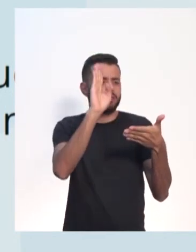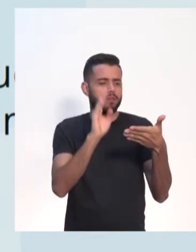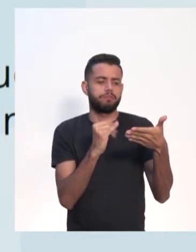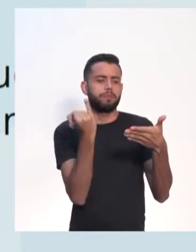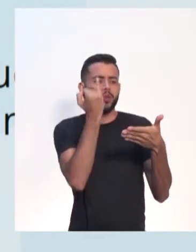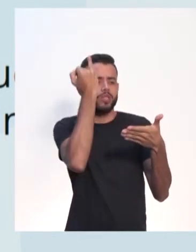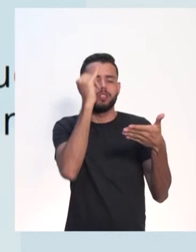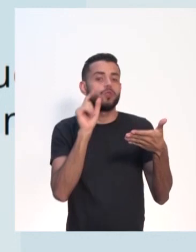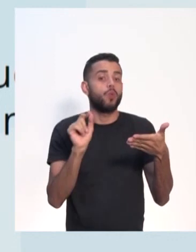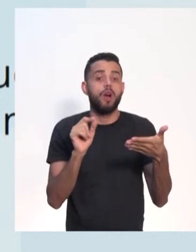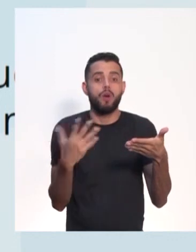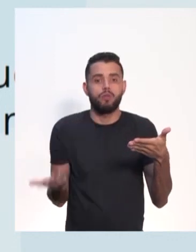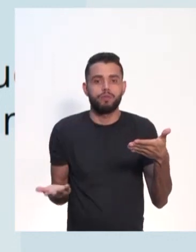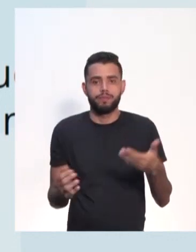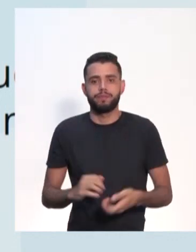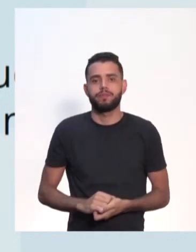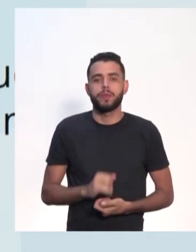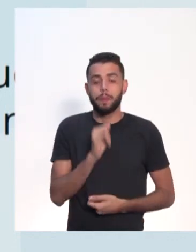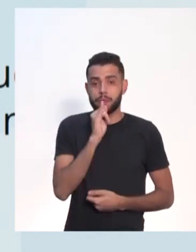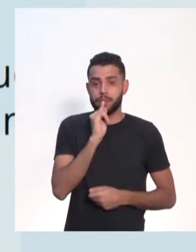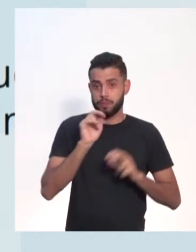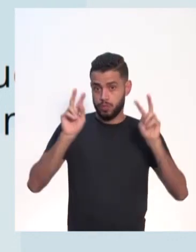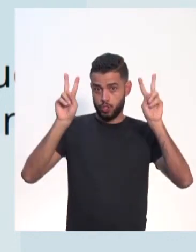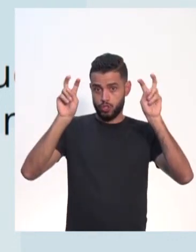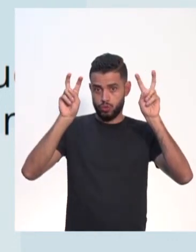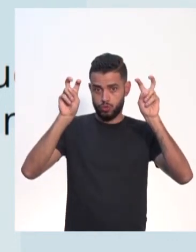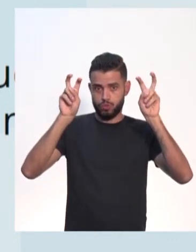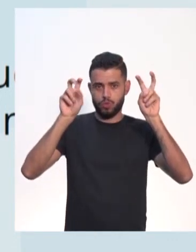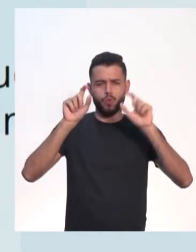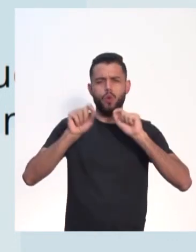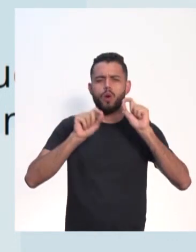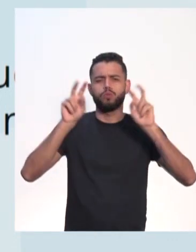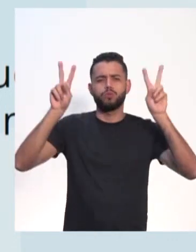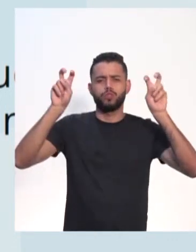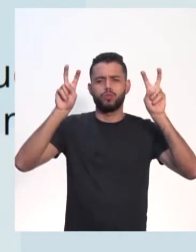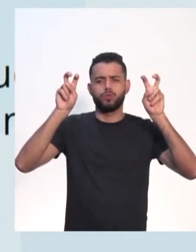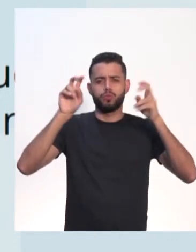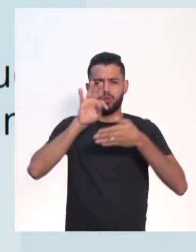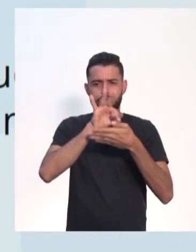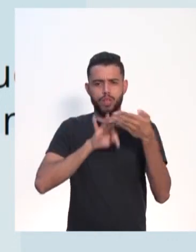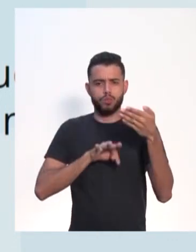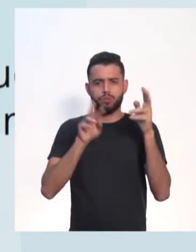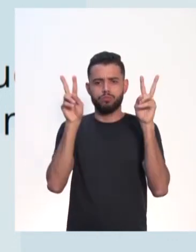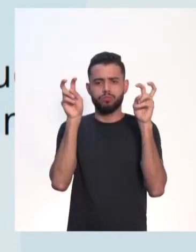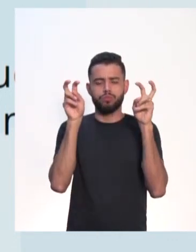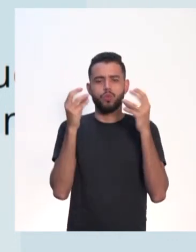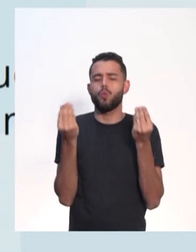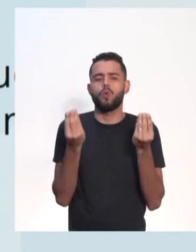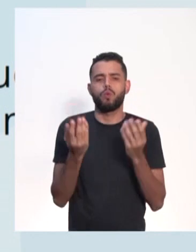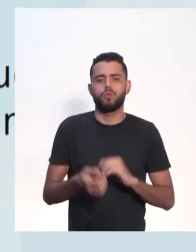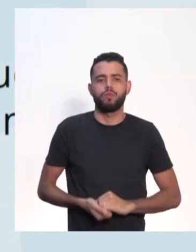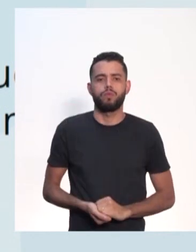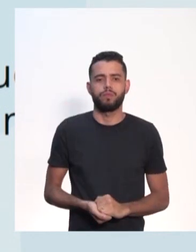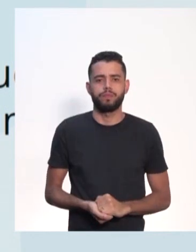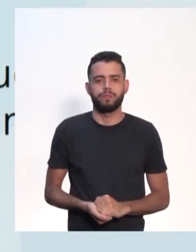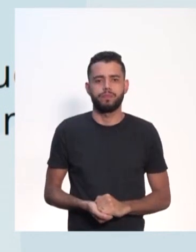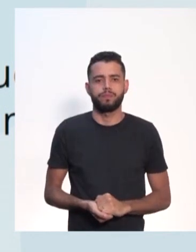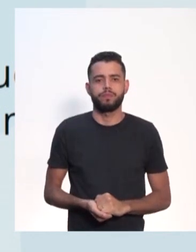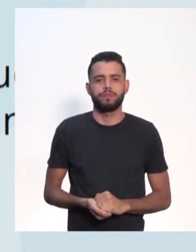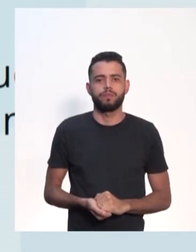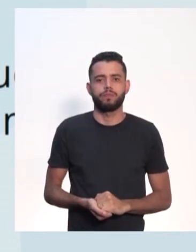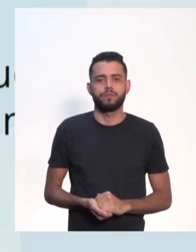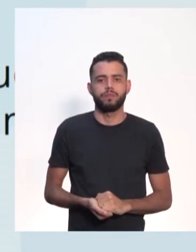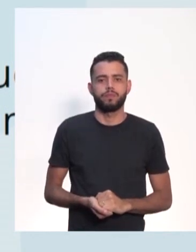Primeira coisa que a gente vai fazer é o título. Vamos ler qual seria o título desse texto que a gente está trazendo. Como a